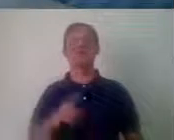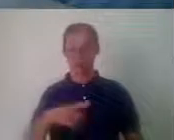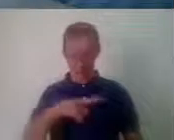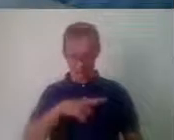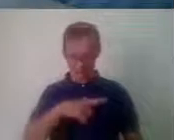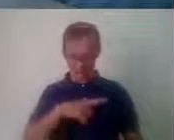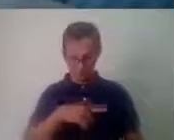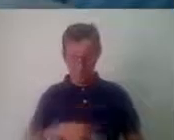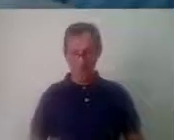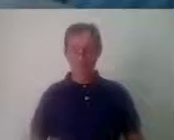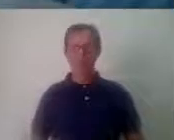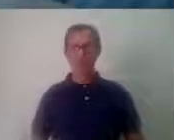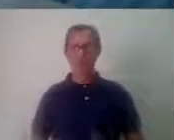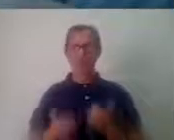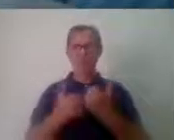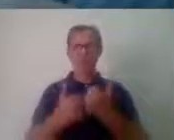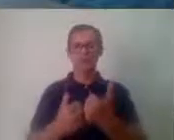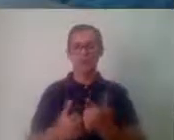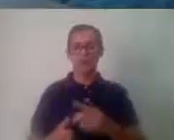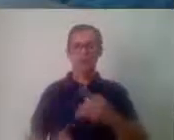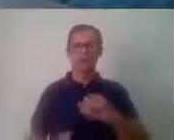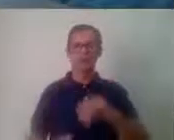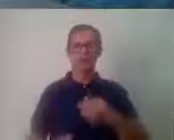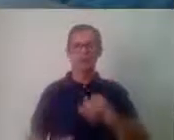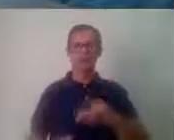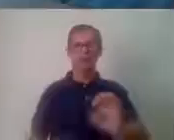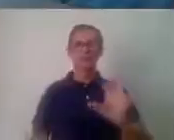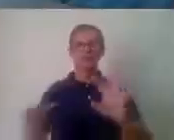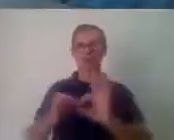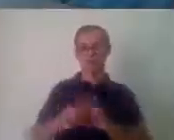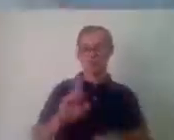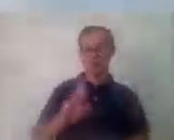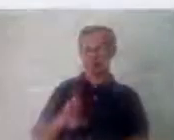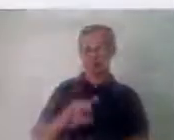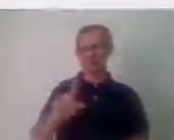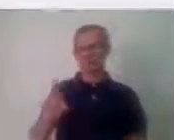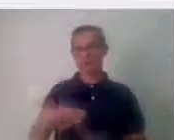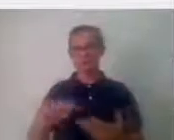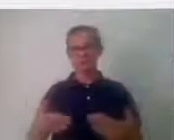tem uma dependência no seu limite de integração. Vamos resolver essa integral, acompanhe.